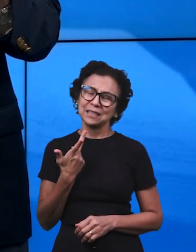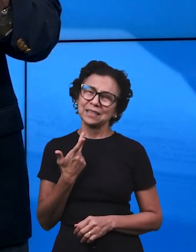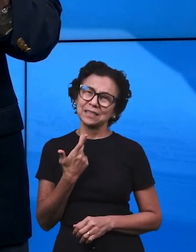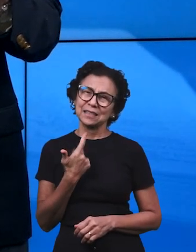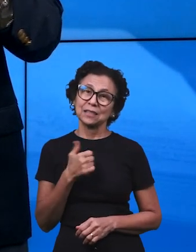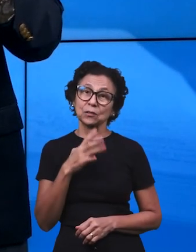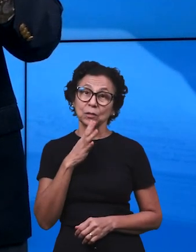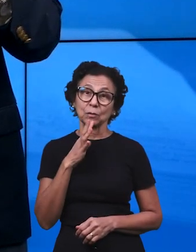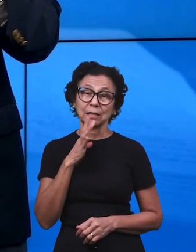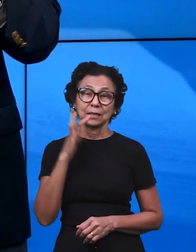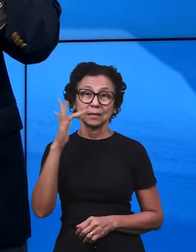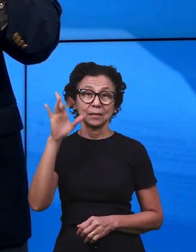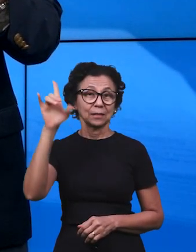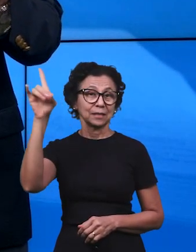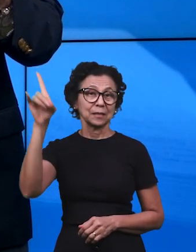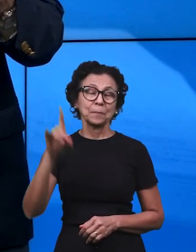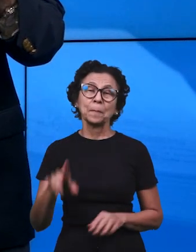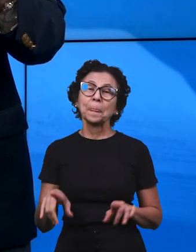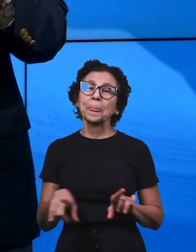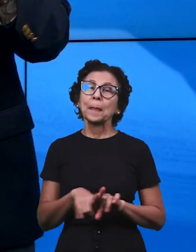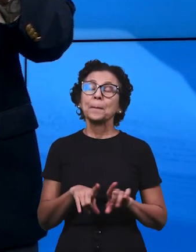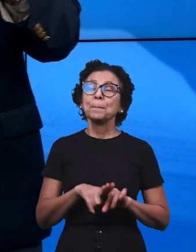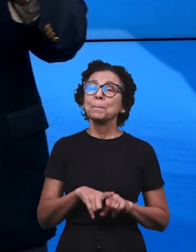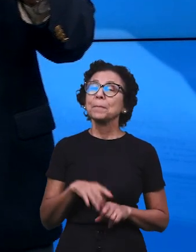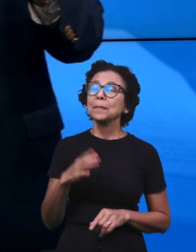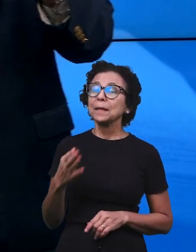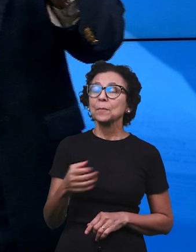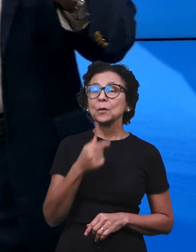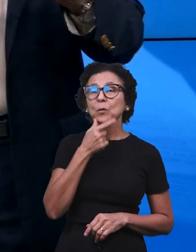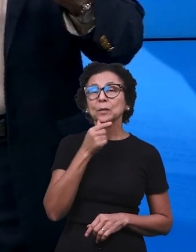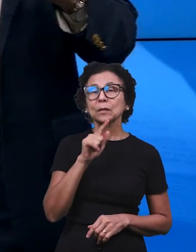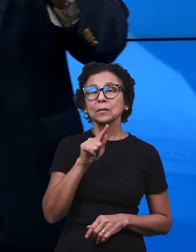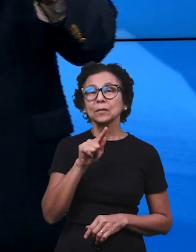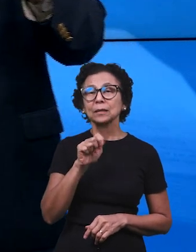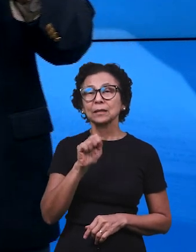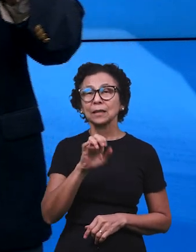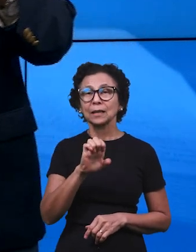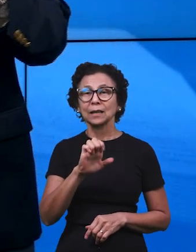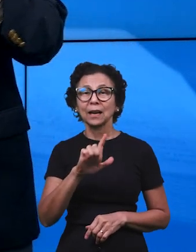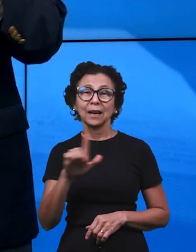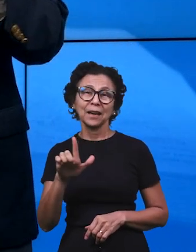sabe o que é o temor do Senhor. Da mesma forma o Gael, muito bem, Gael,